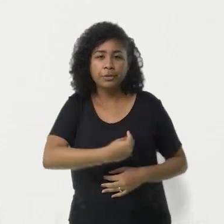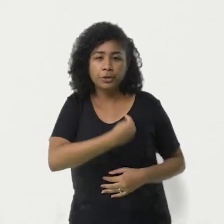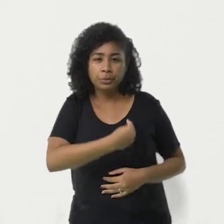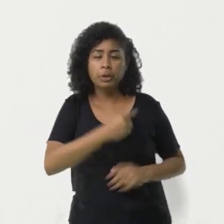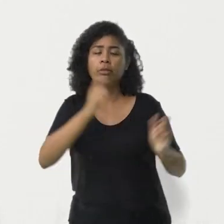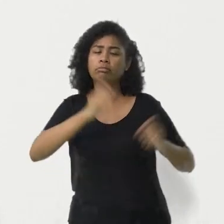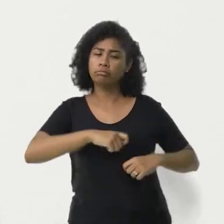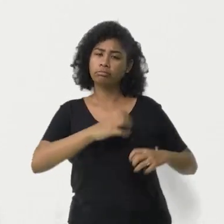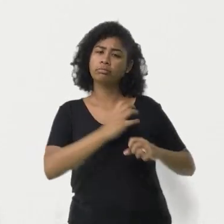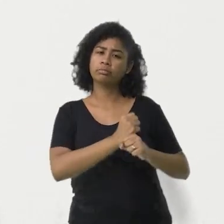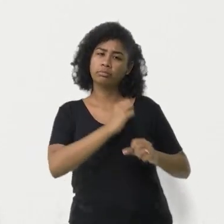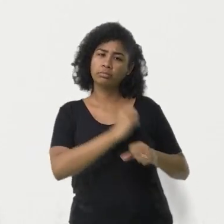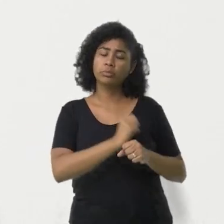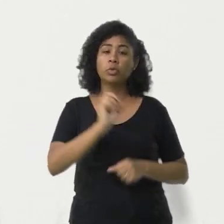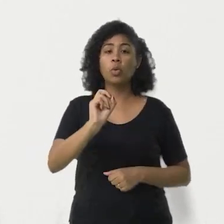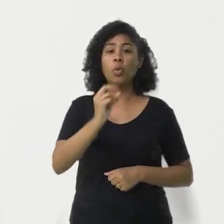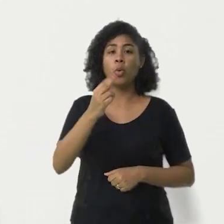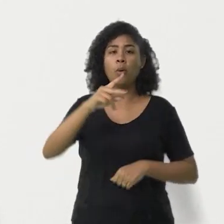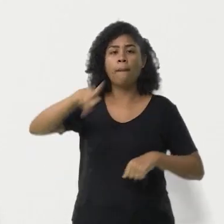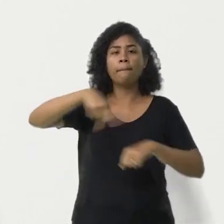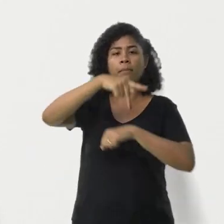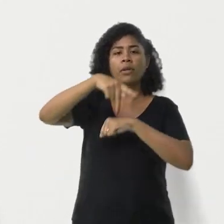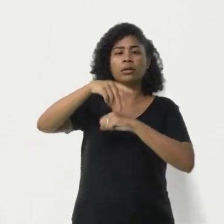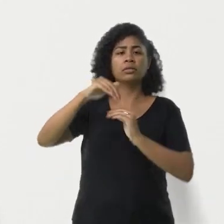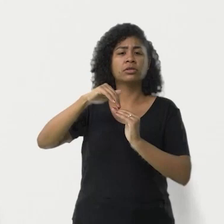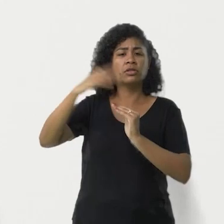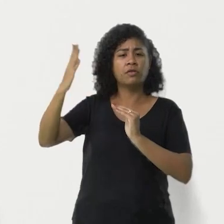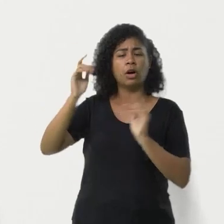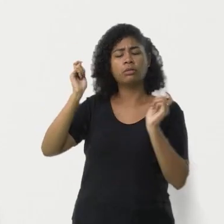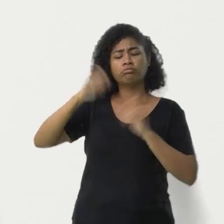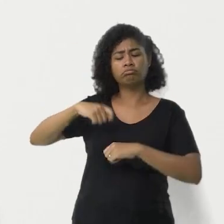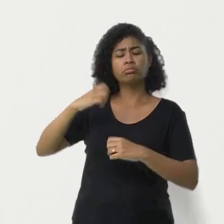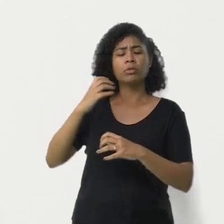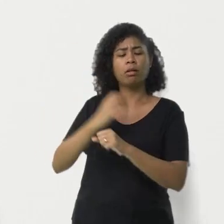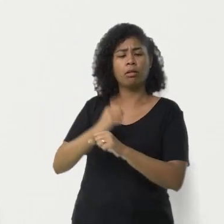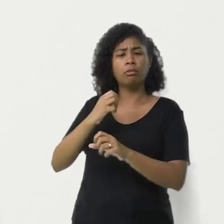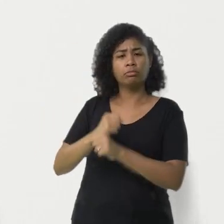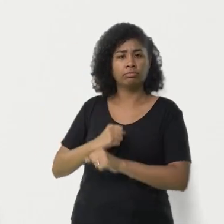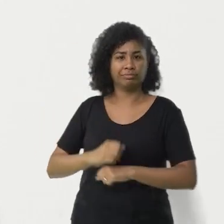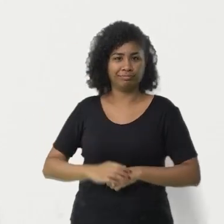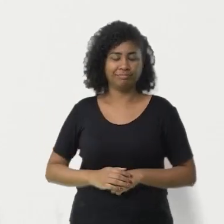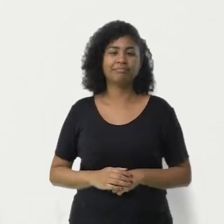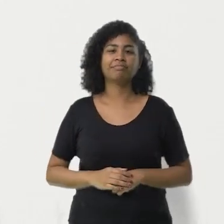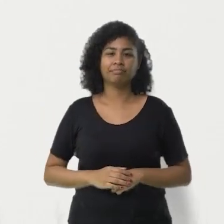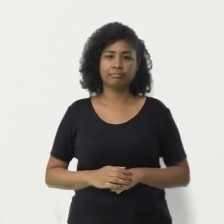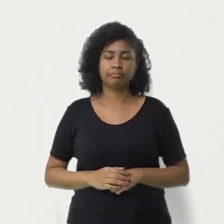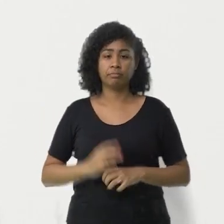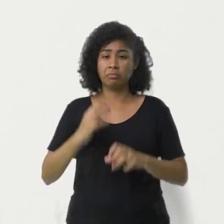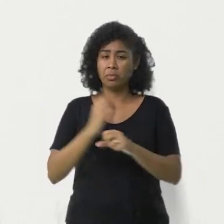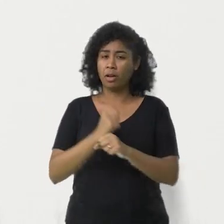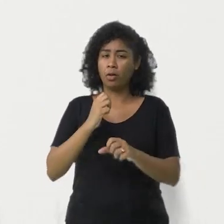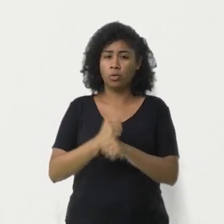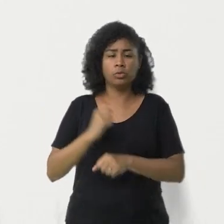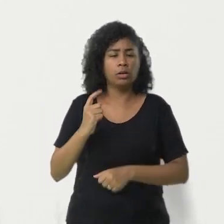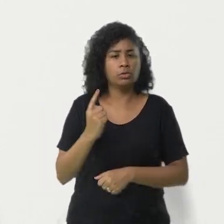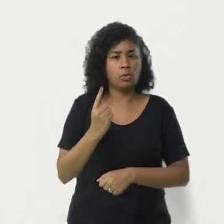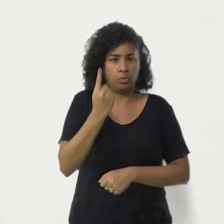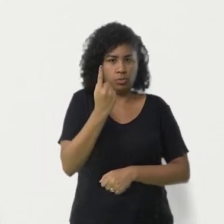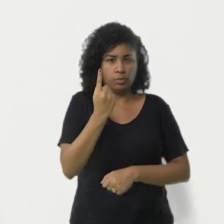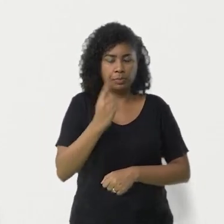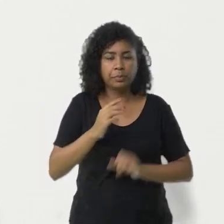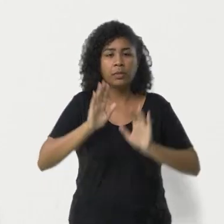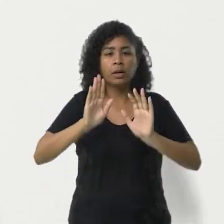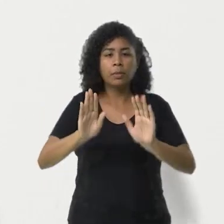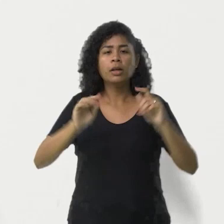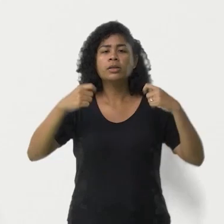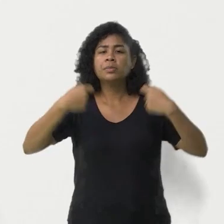até mesmo outros países. Mas o cálculo, ele vai ser igual, ok? Só que a gente precisa